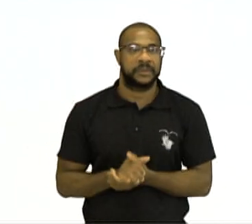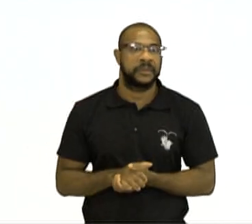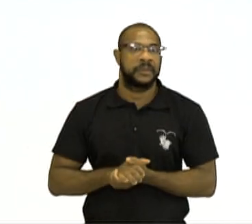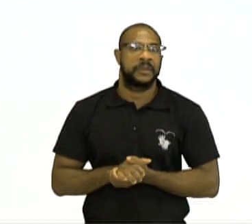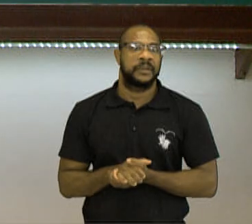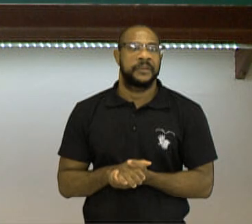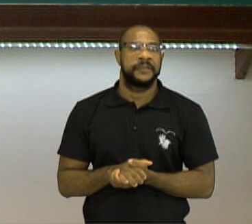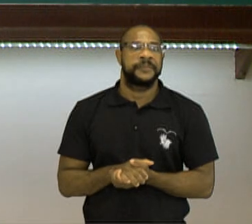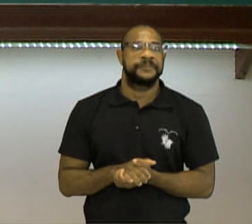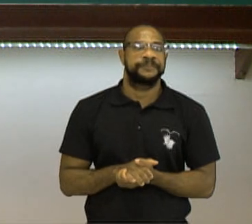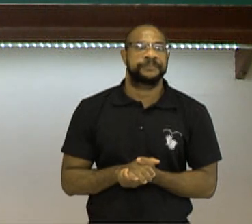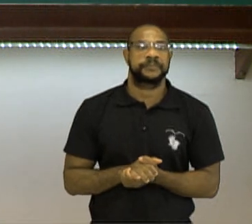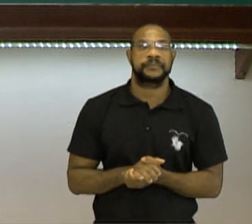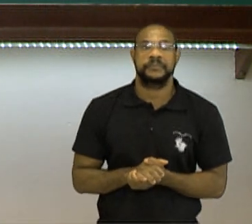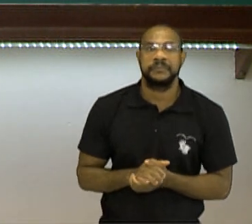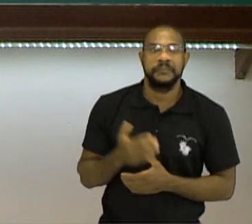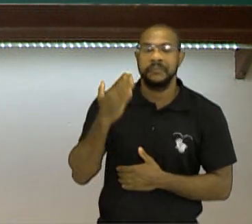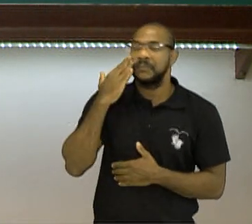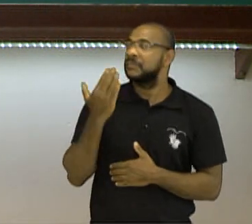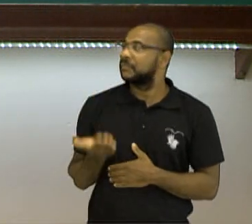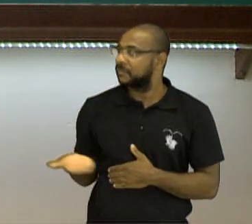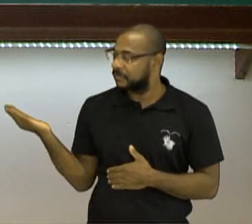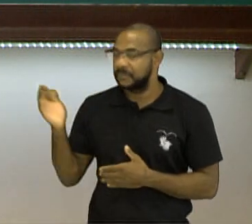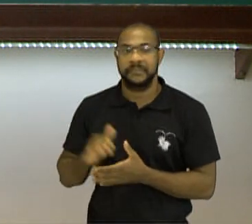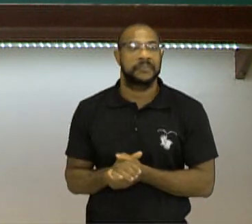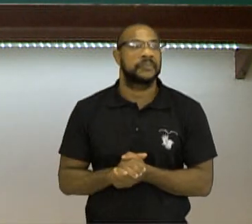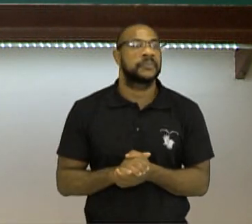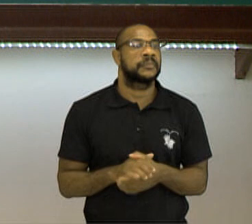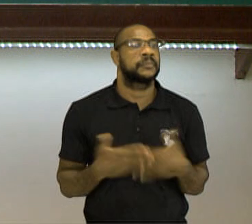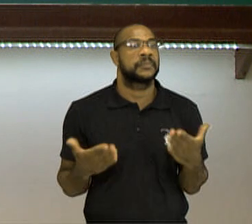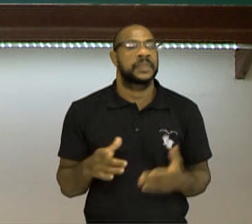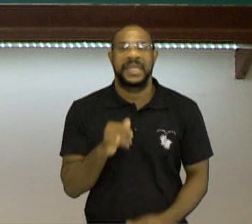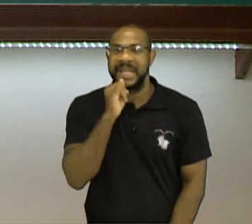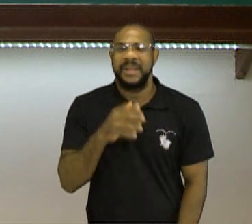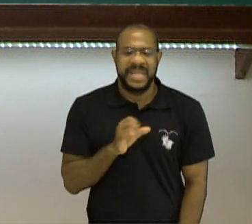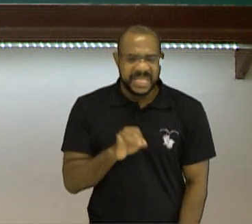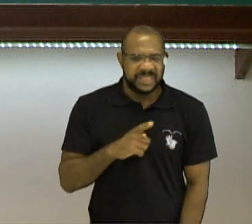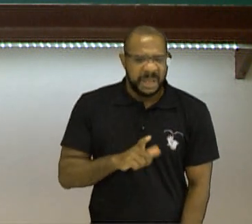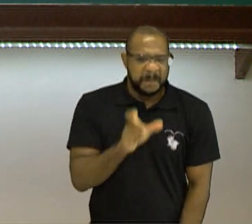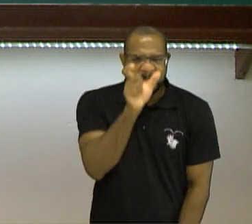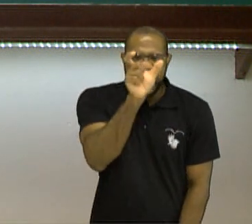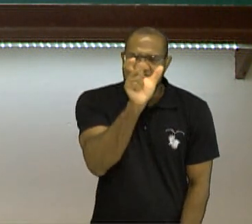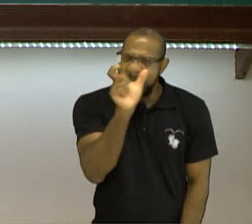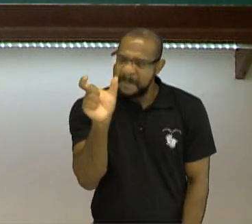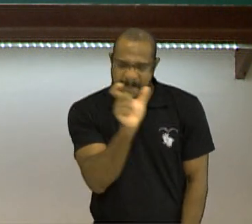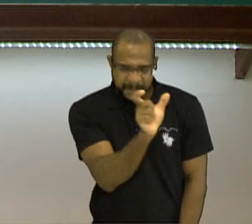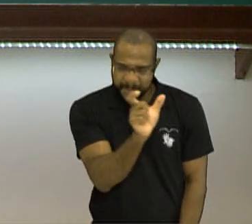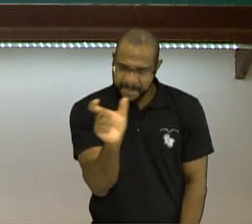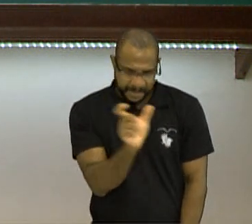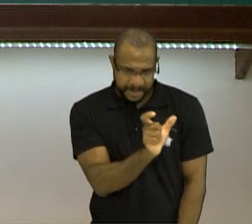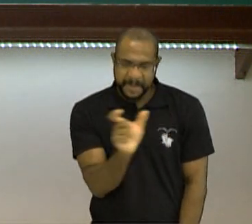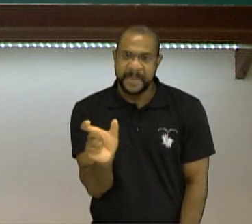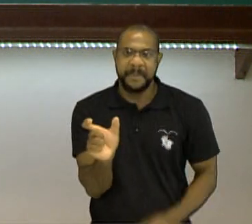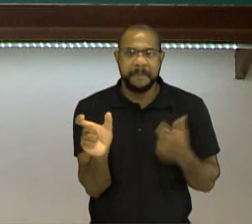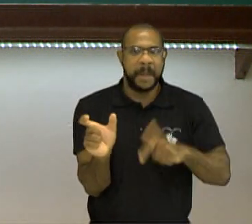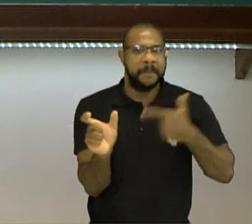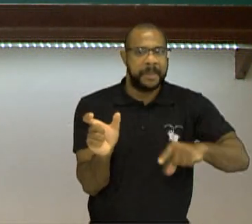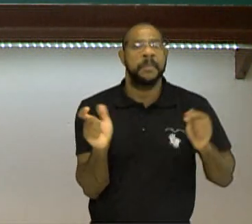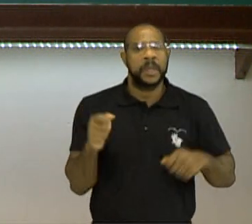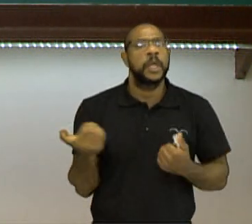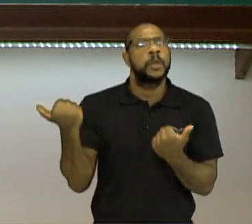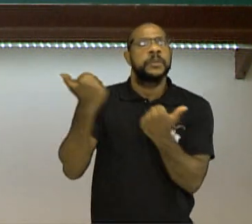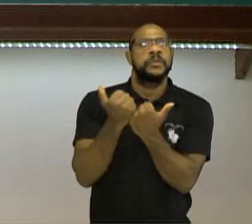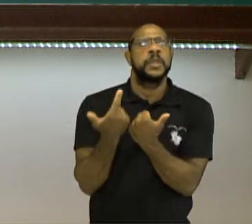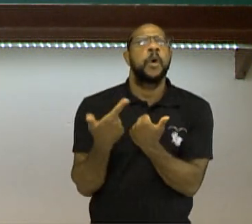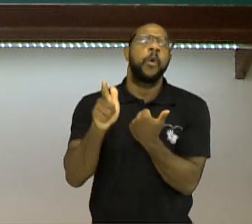É isso que precisa ser revisado no seu texto. Quanto às palavras repetidas, são aquelas palavras que poderiam ser